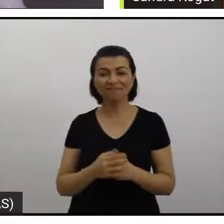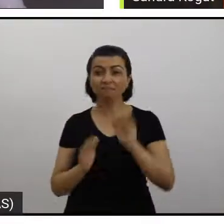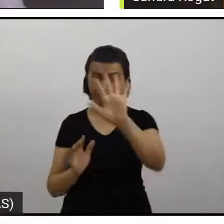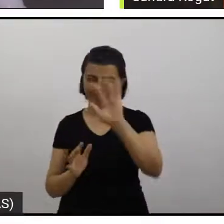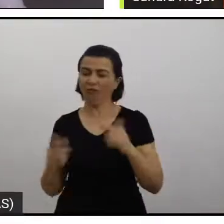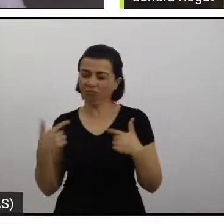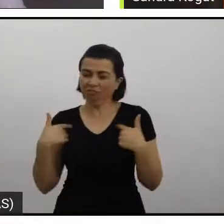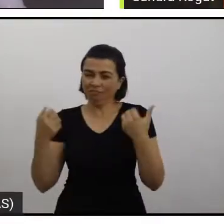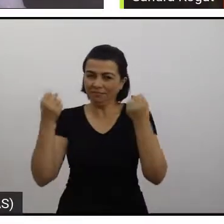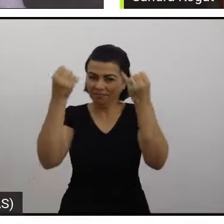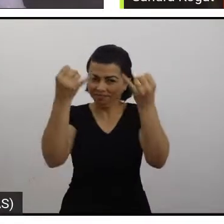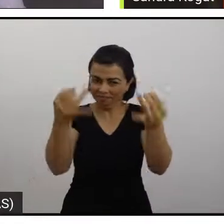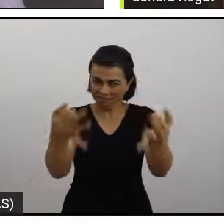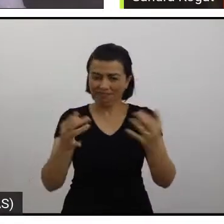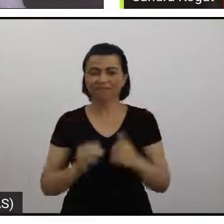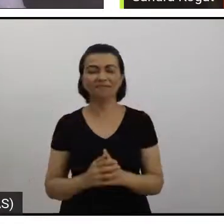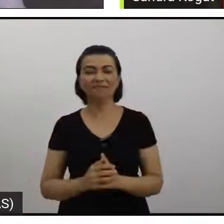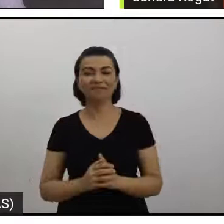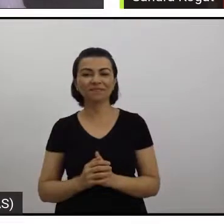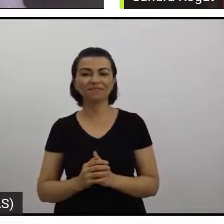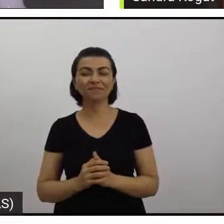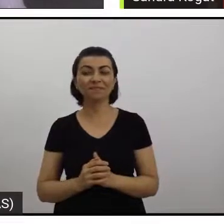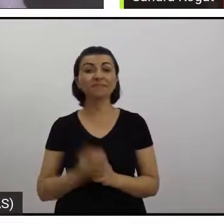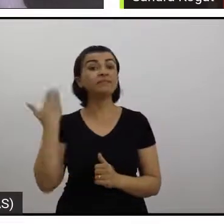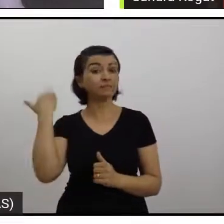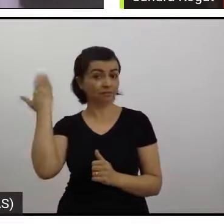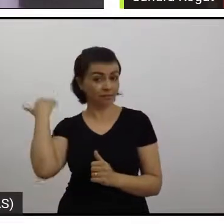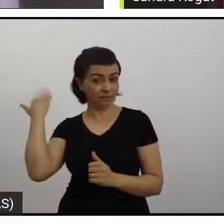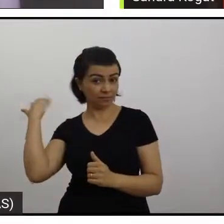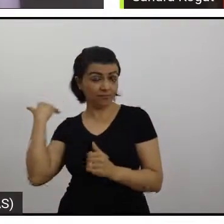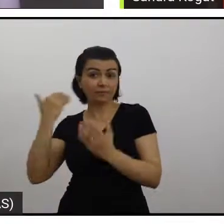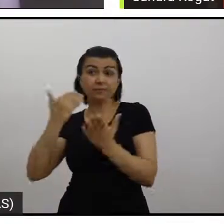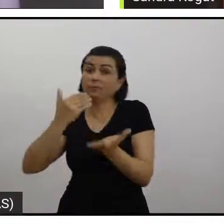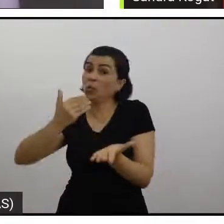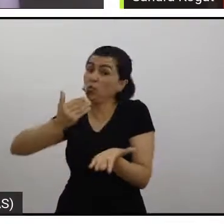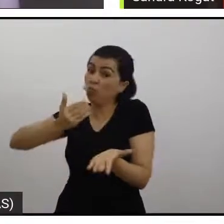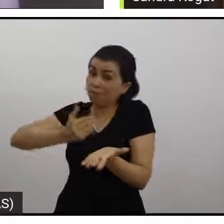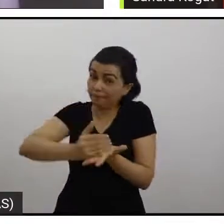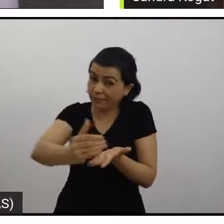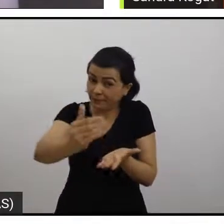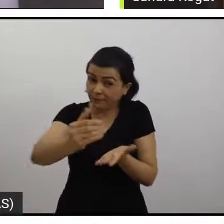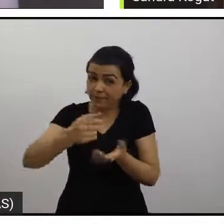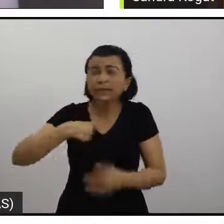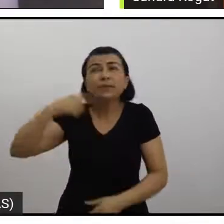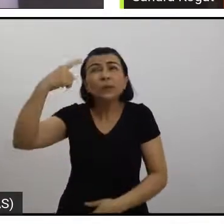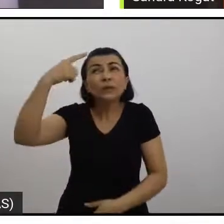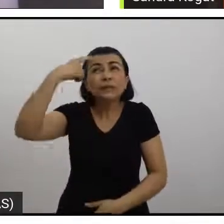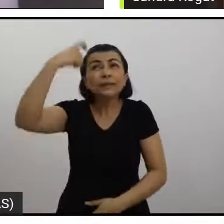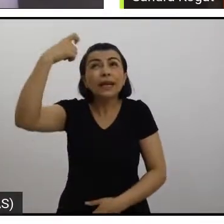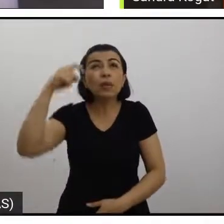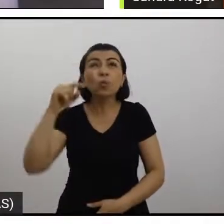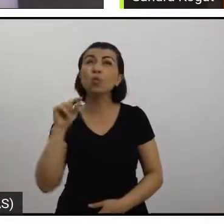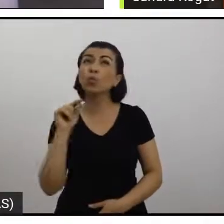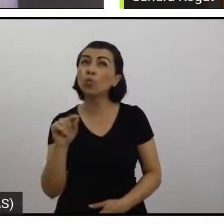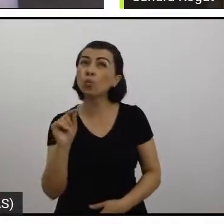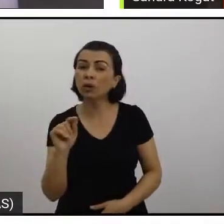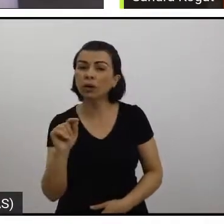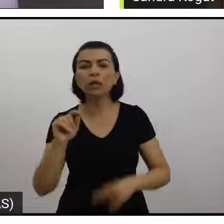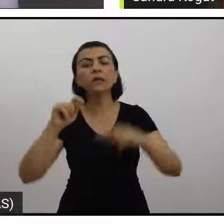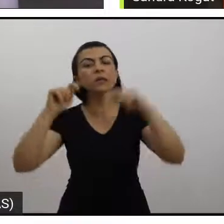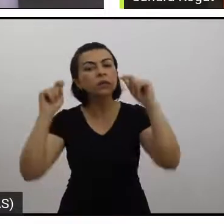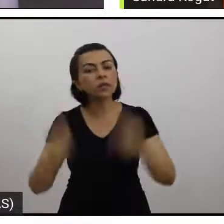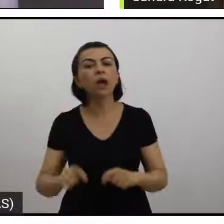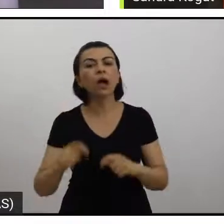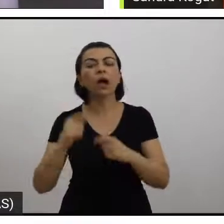seguinte. Era o começo dessa ideia de que você pode usar essa ferramenta, o